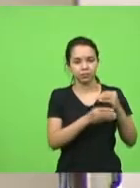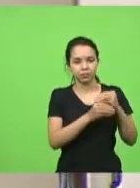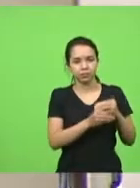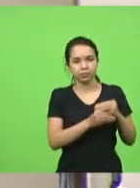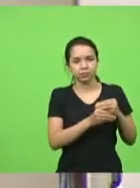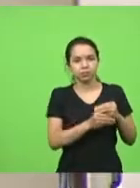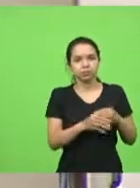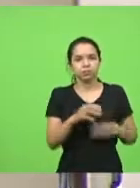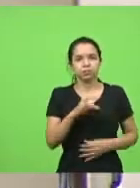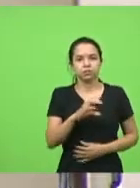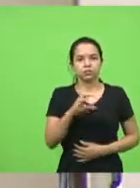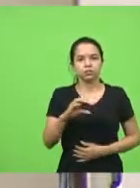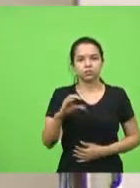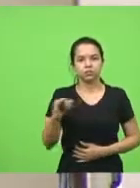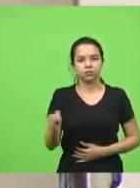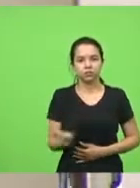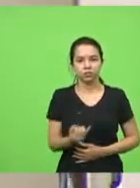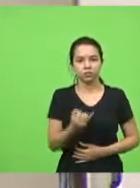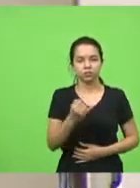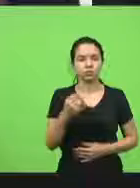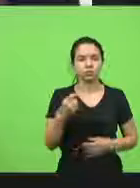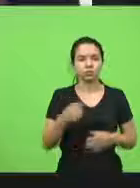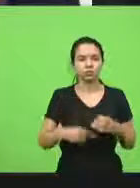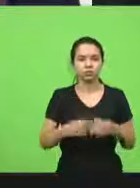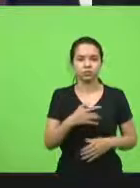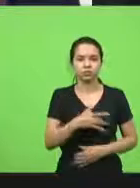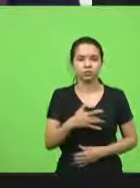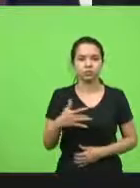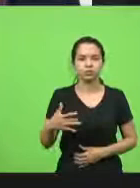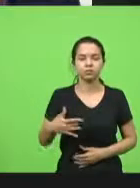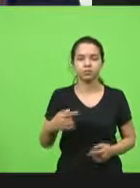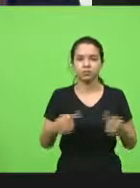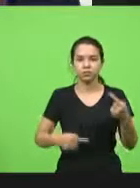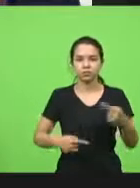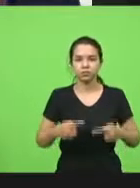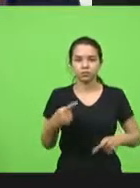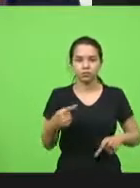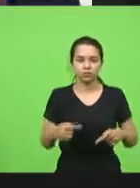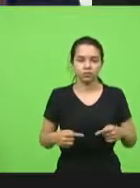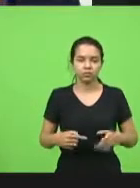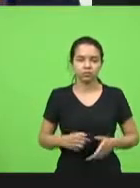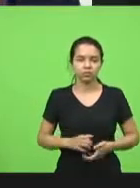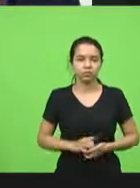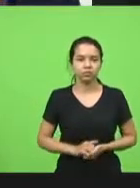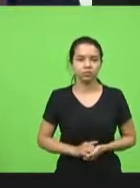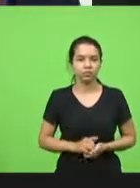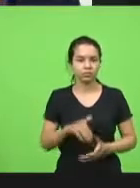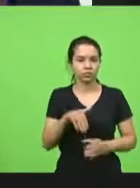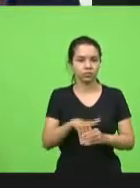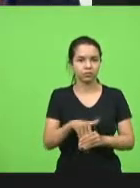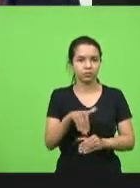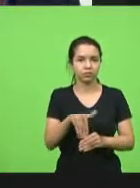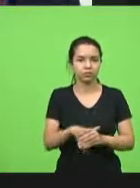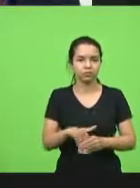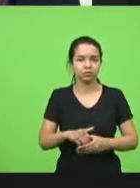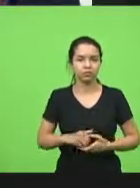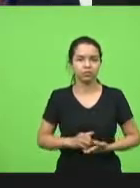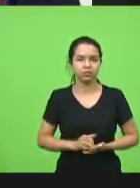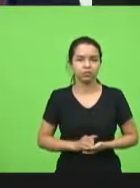de Saúde. Em discussão. Não havendo quem queira discutir em votação, deputados que aprovam permaneçam como se